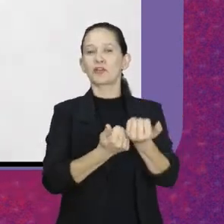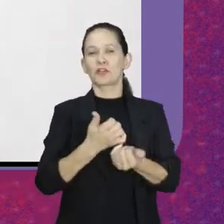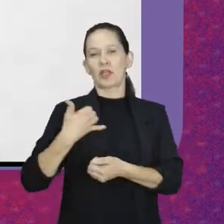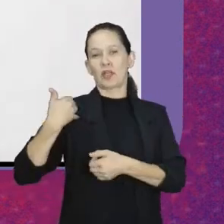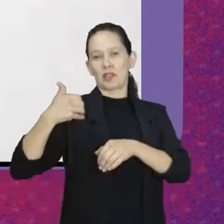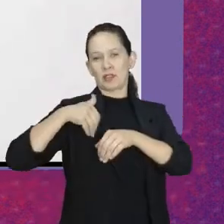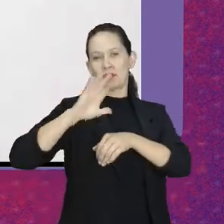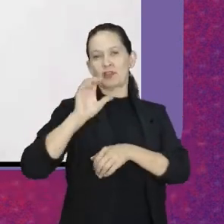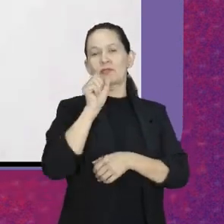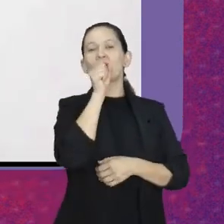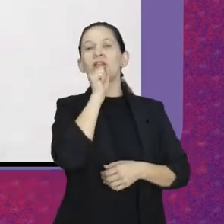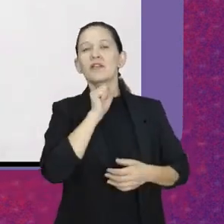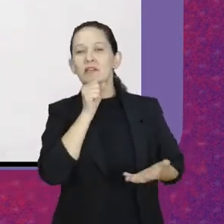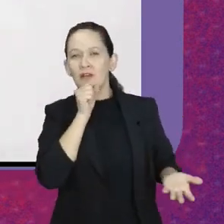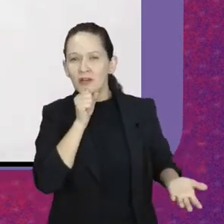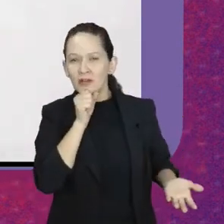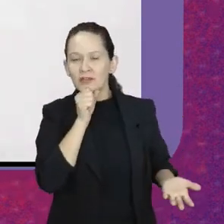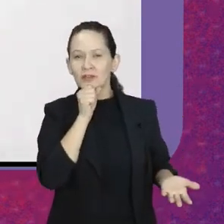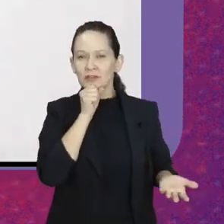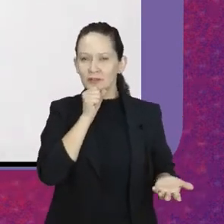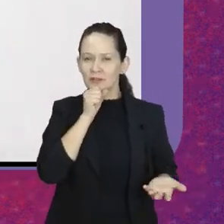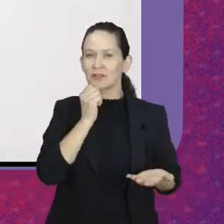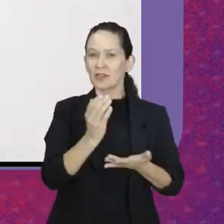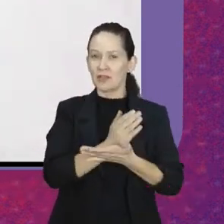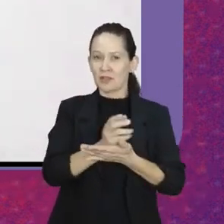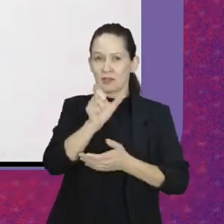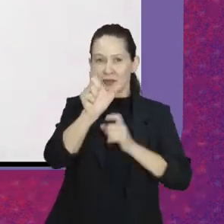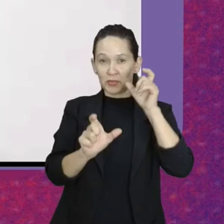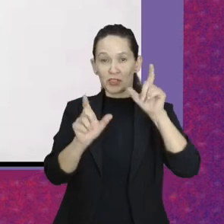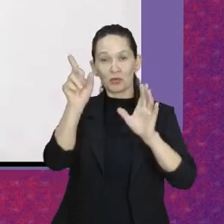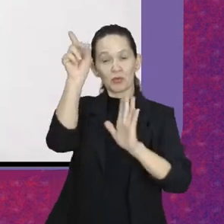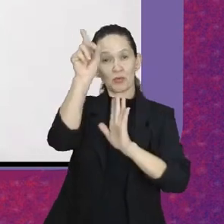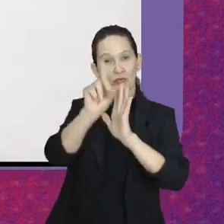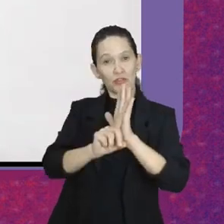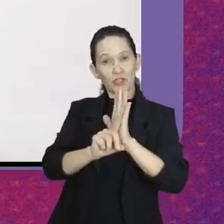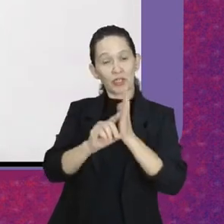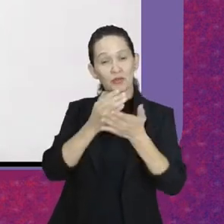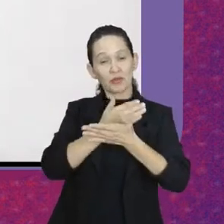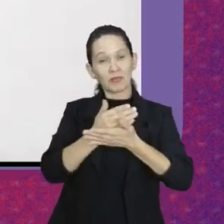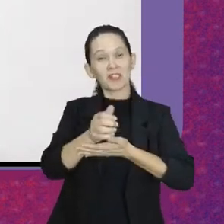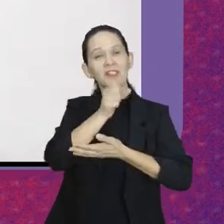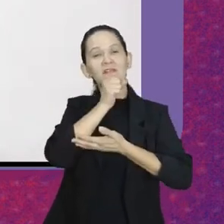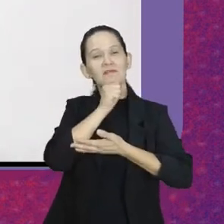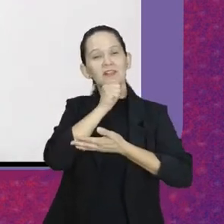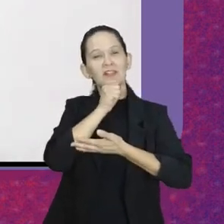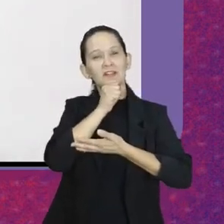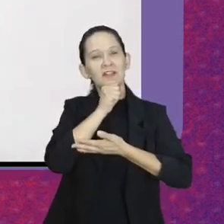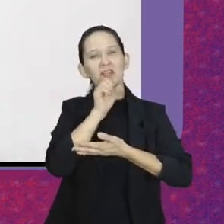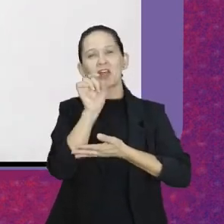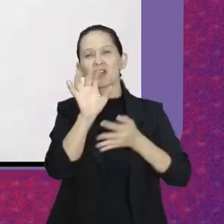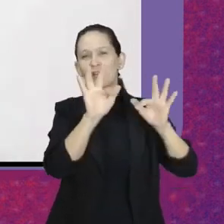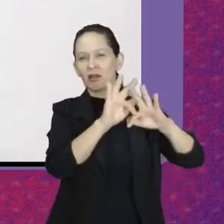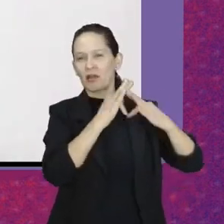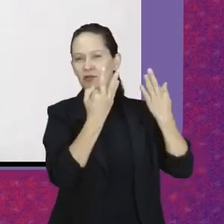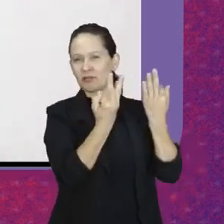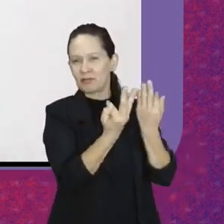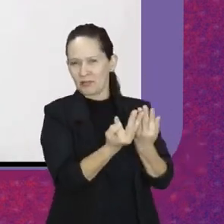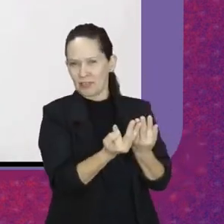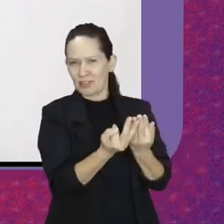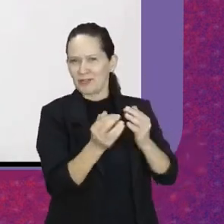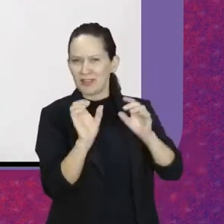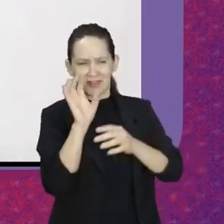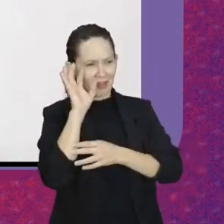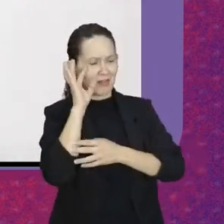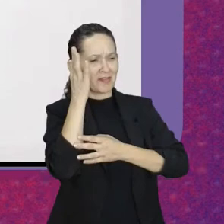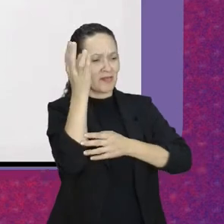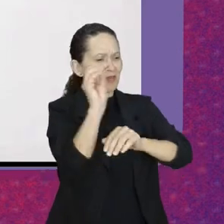as idosas e idosas estiverem envelhecendo, e não deixar que só a família tenha que se virar,